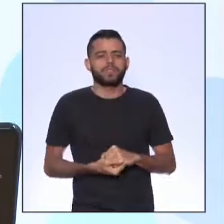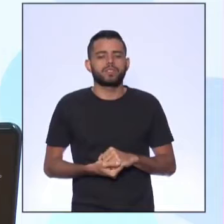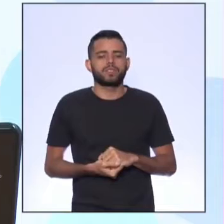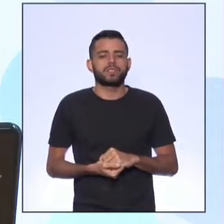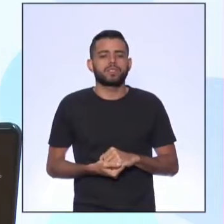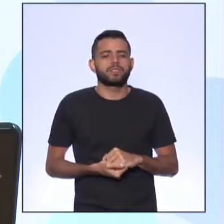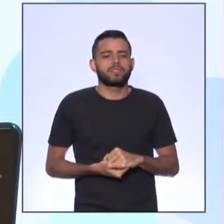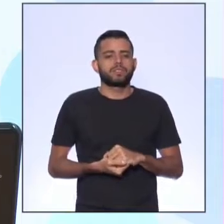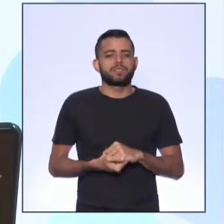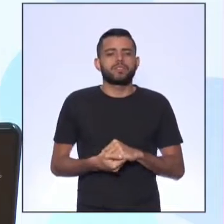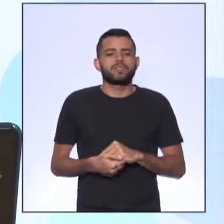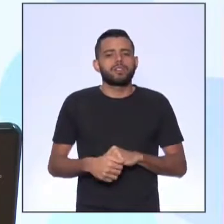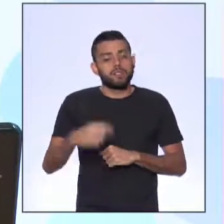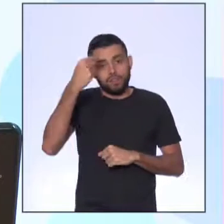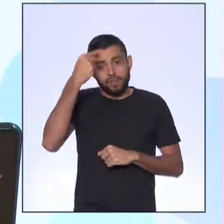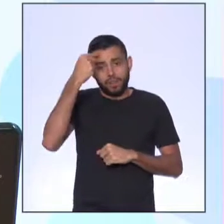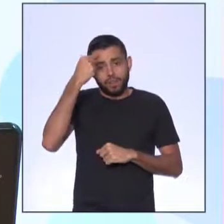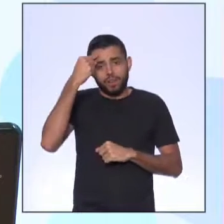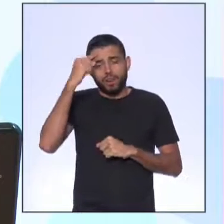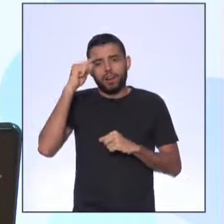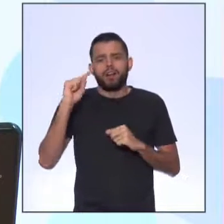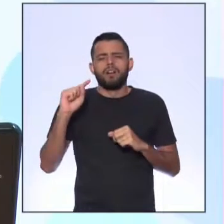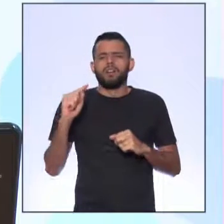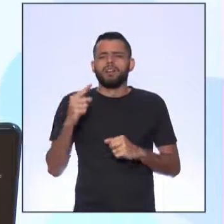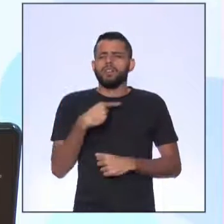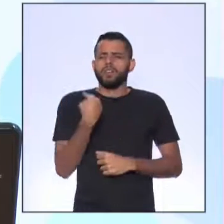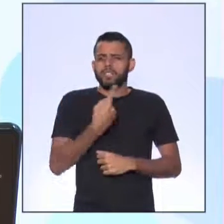Pensando a respeito daquilo que nós